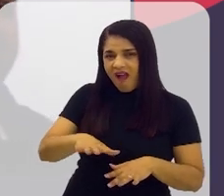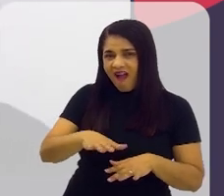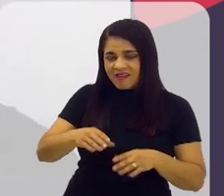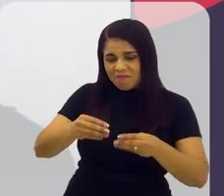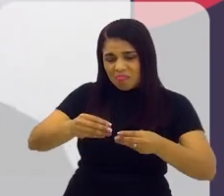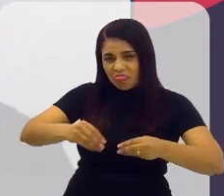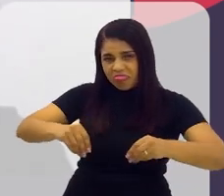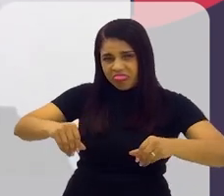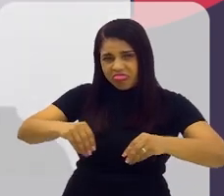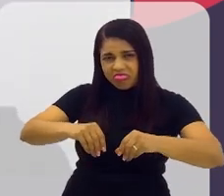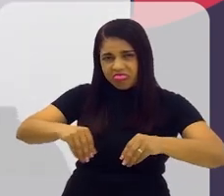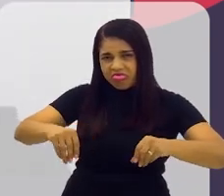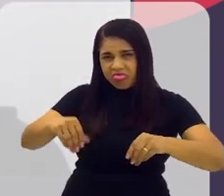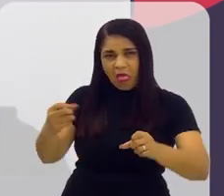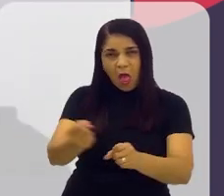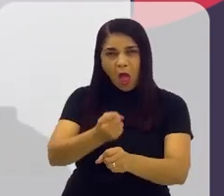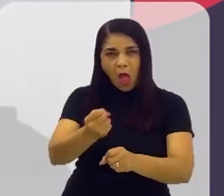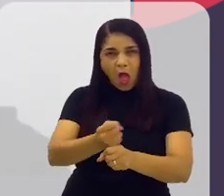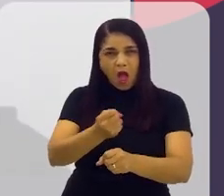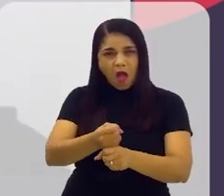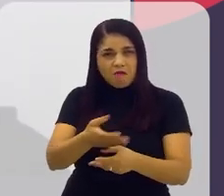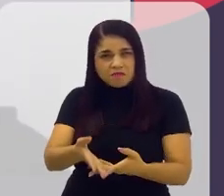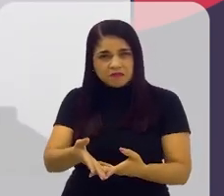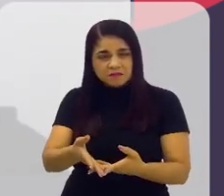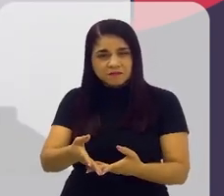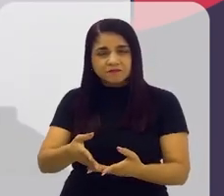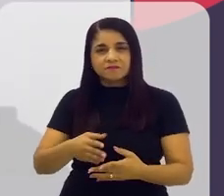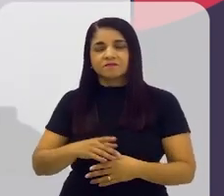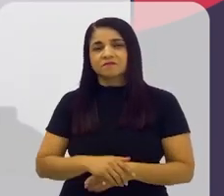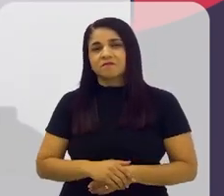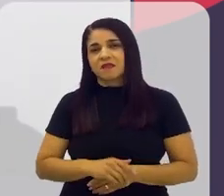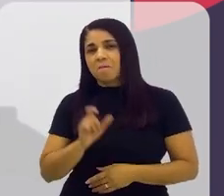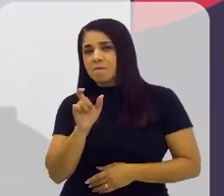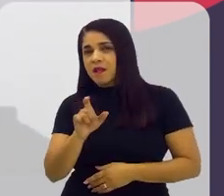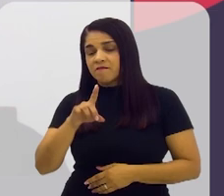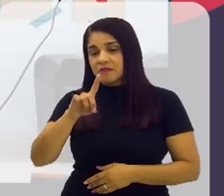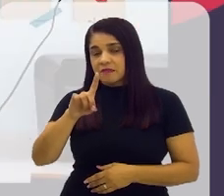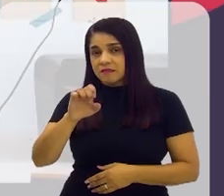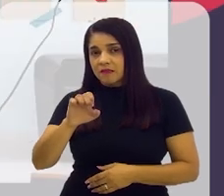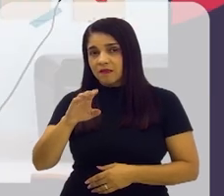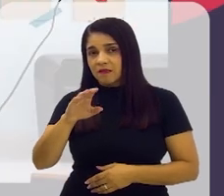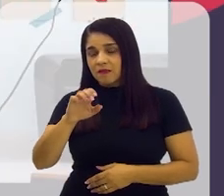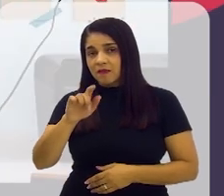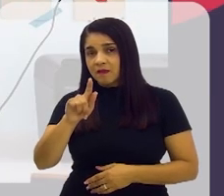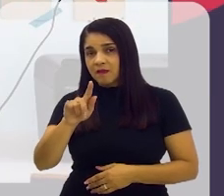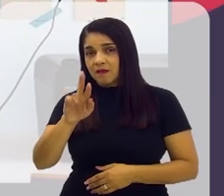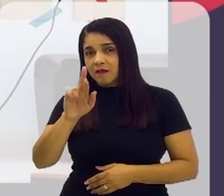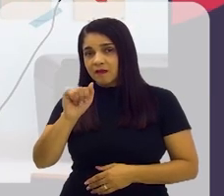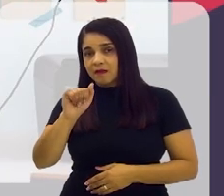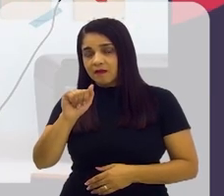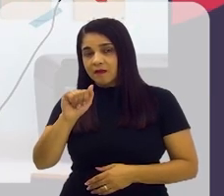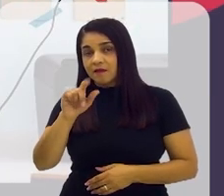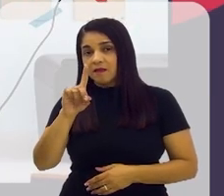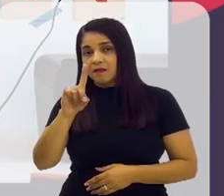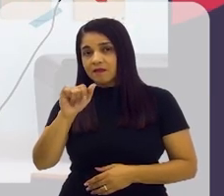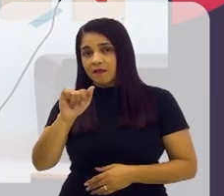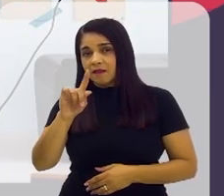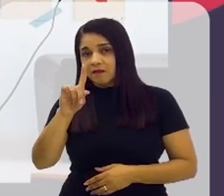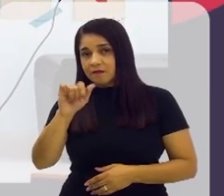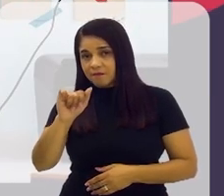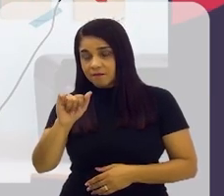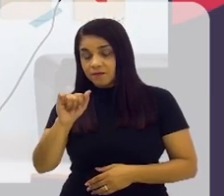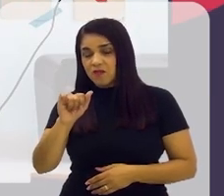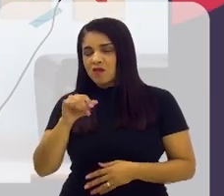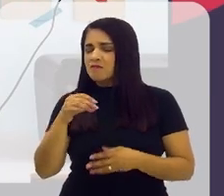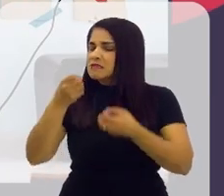degradada, assim. Numa área Aí. degradada, exatamente, você usou essa palavra, degradada. O que eu queria que você me explicasse é como é que